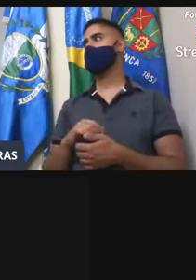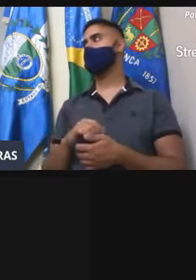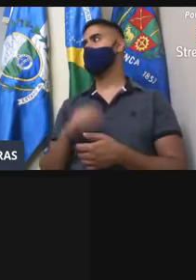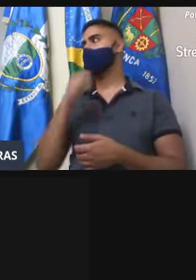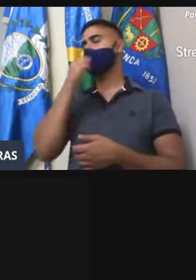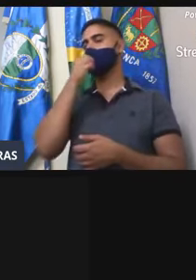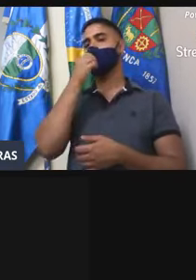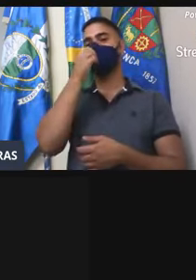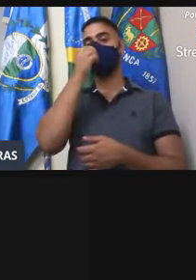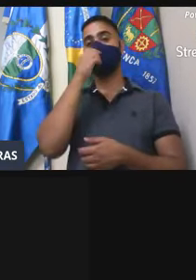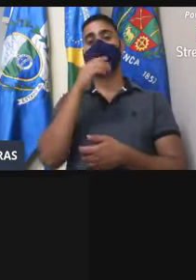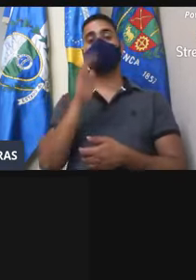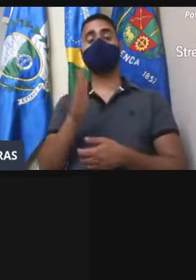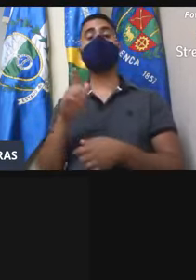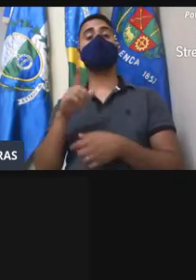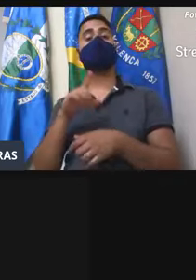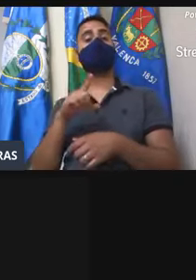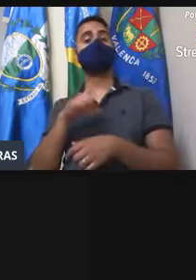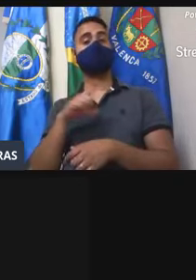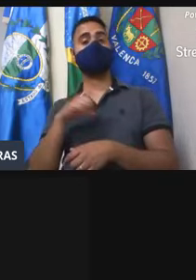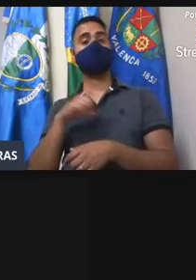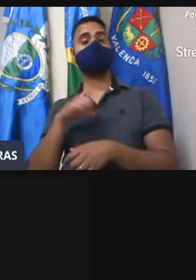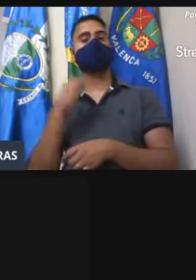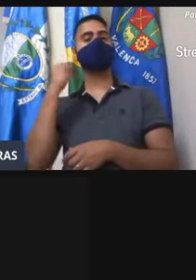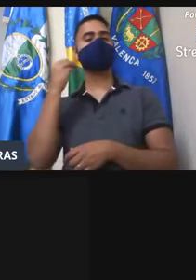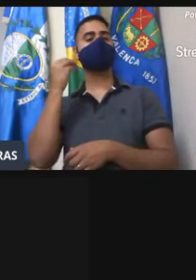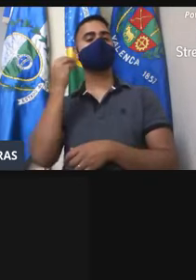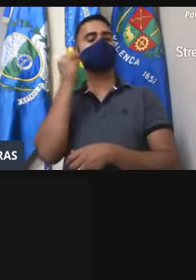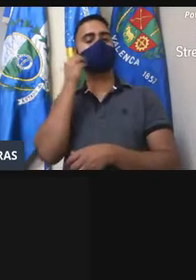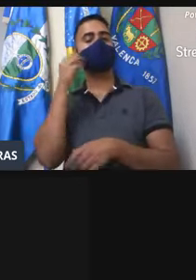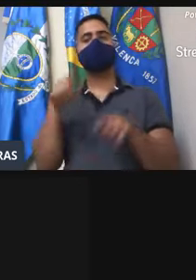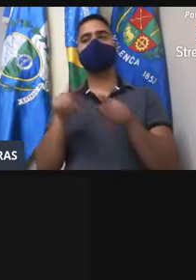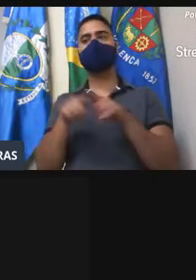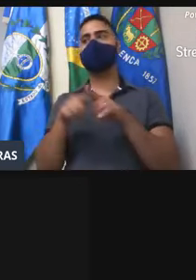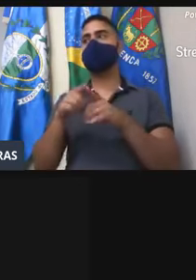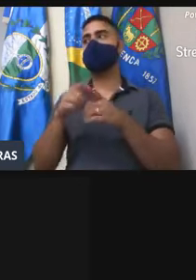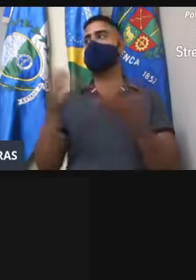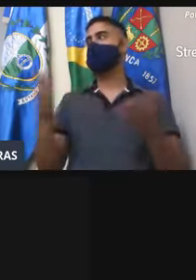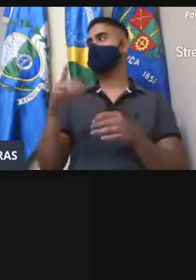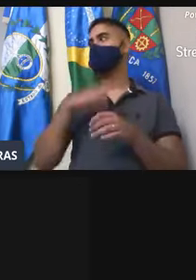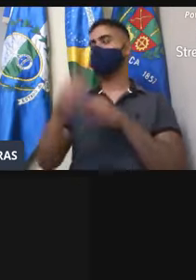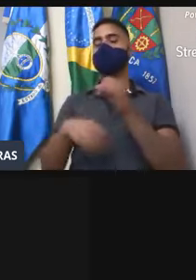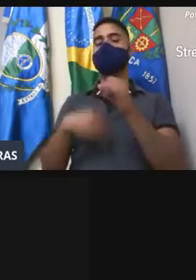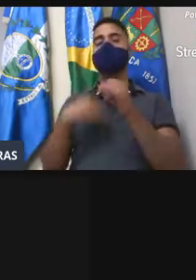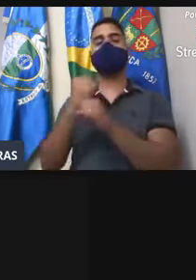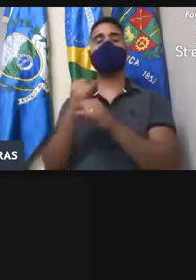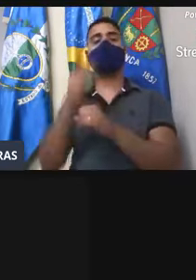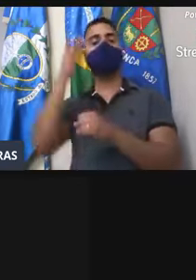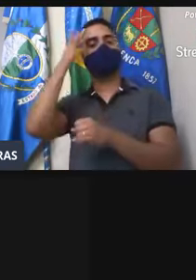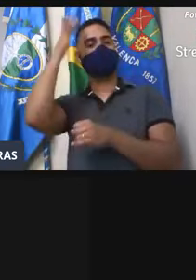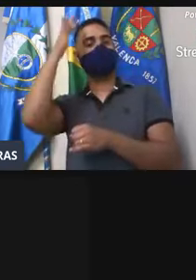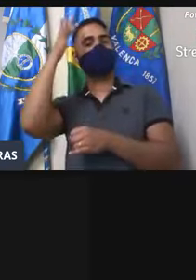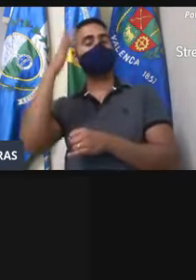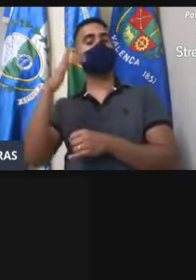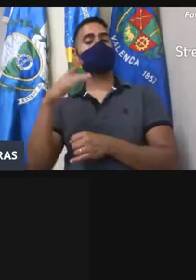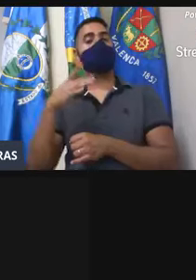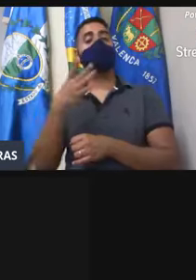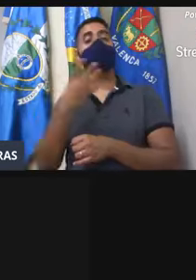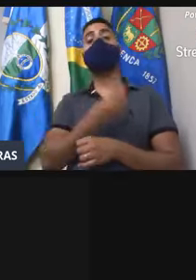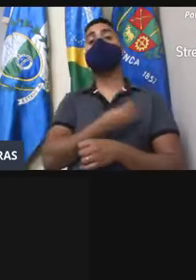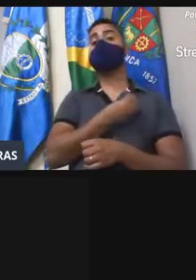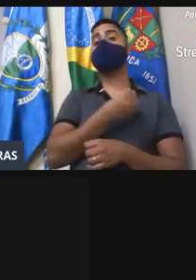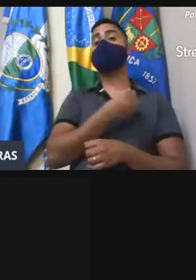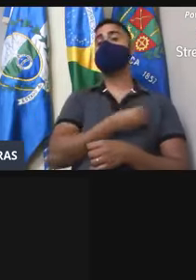e já tem, né, e buscando essa ferramenta da internet, isso vai facilitar a vida de